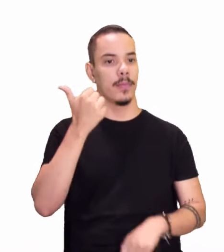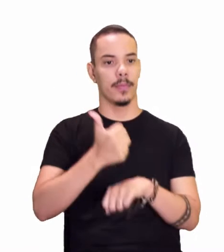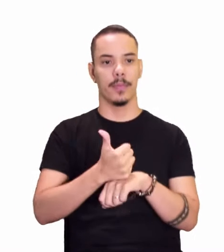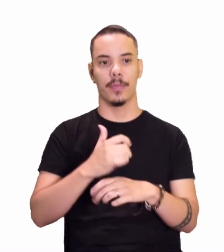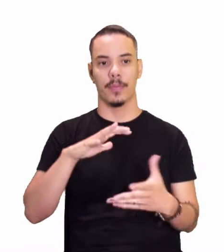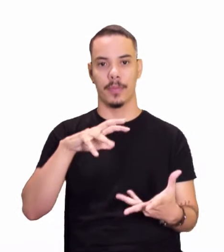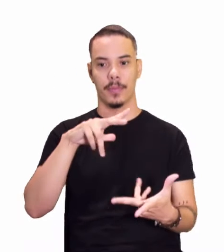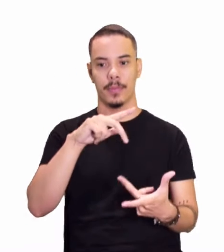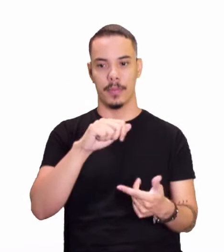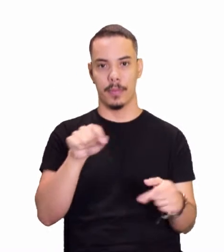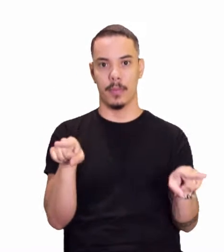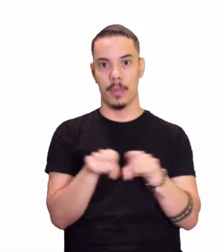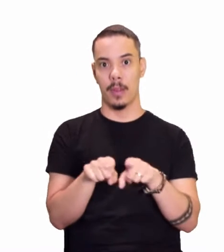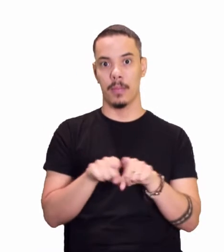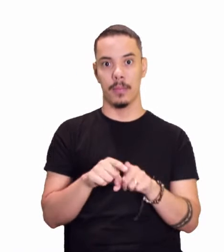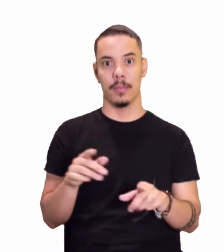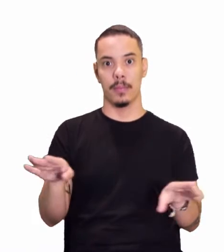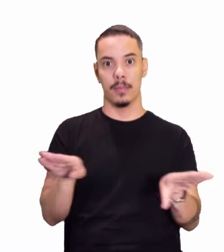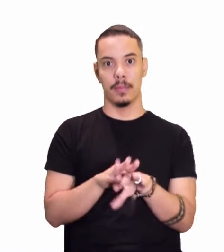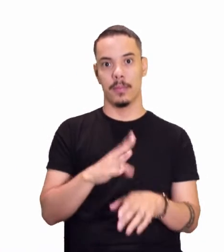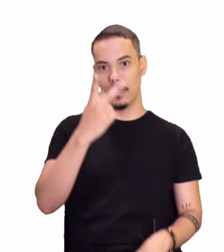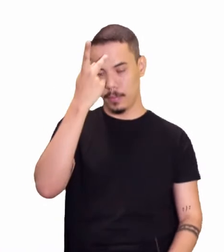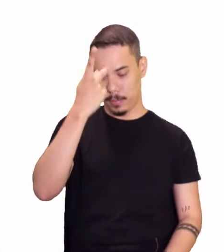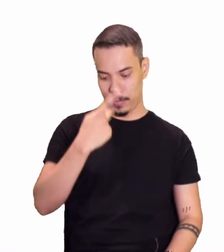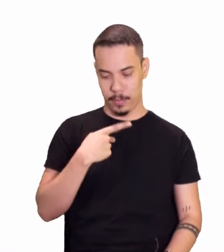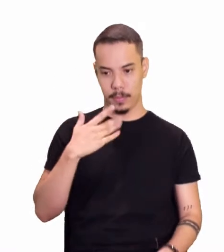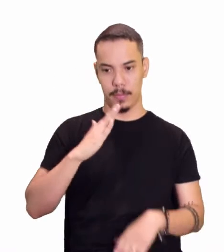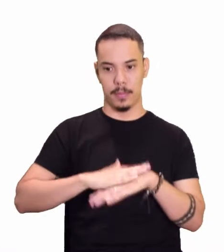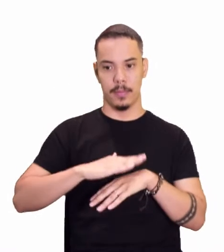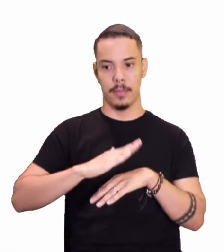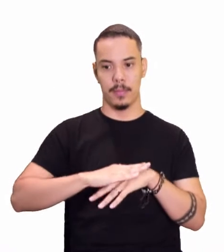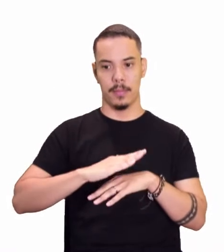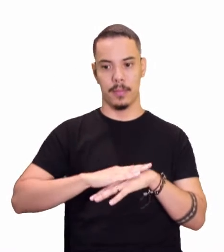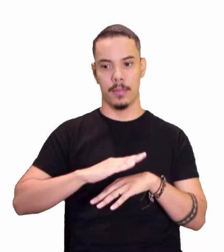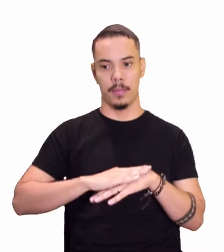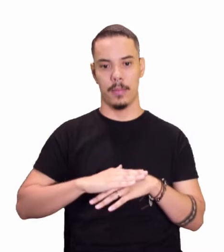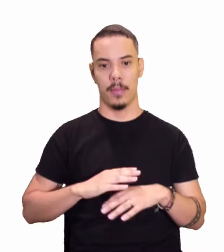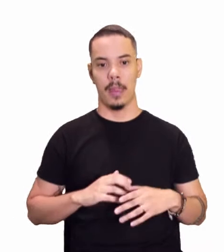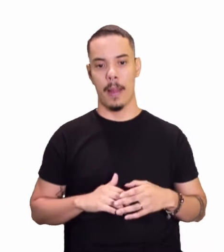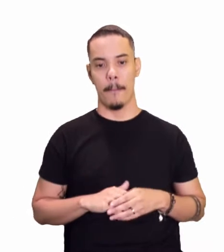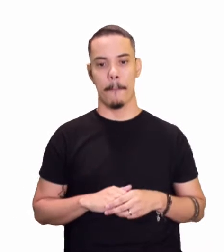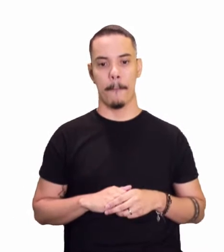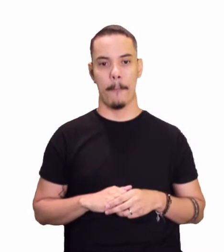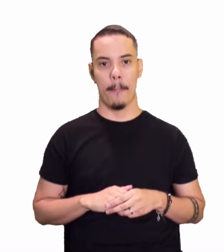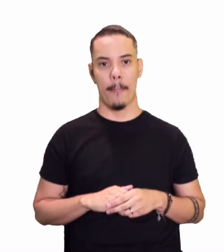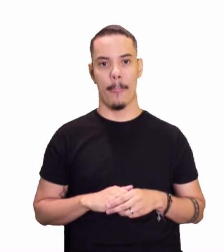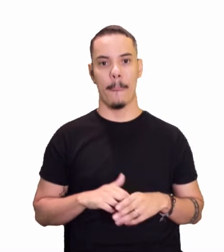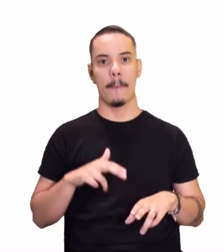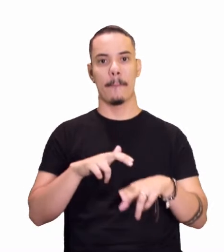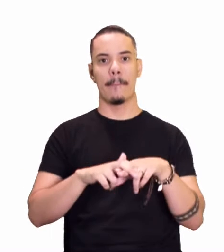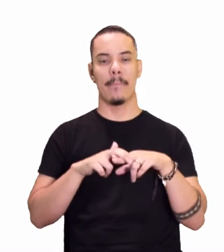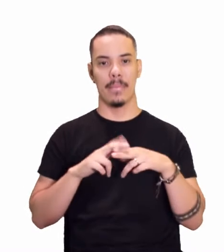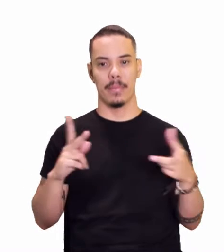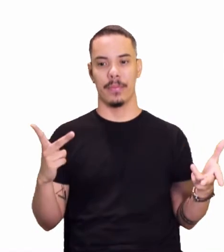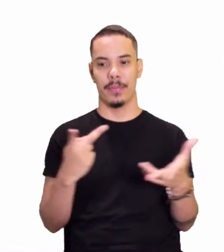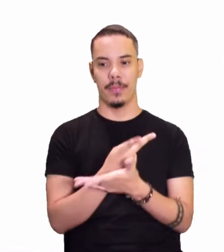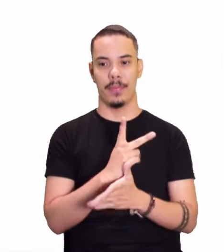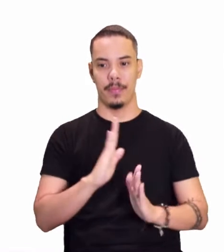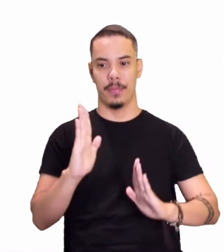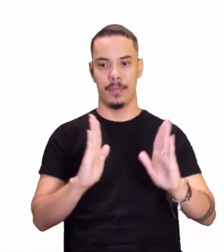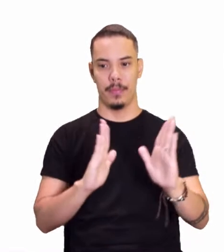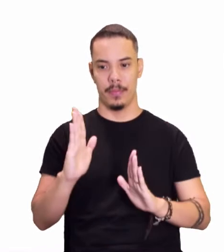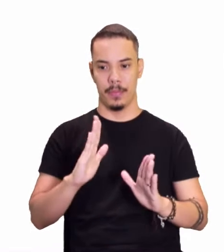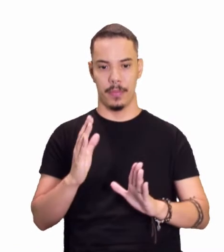também assim mesmo, tá certo? E ocorreu exatamente no período